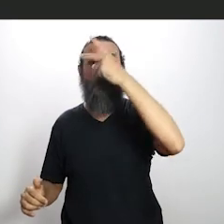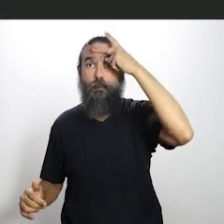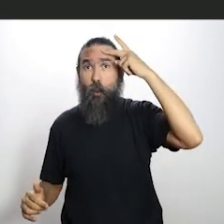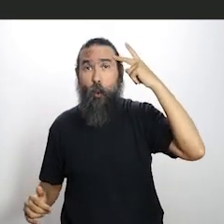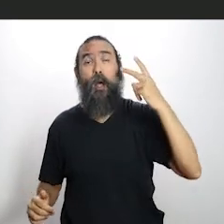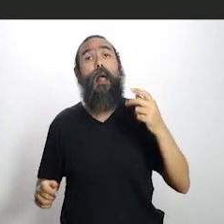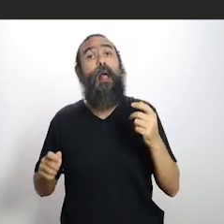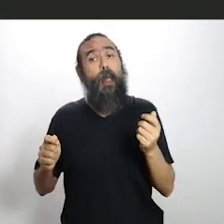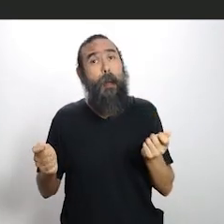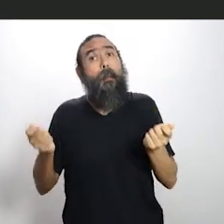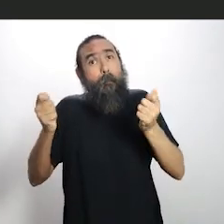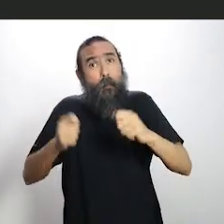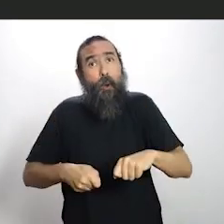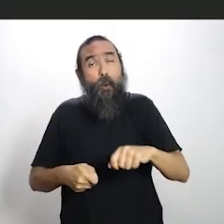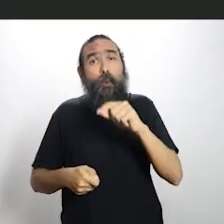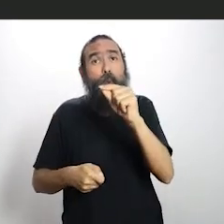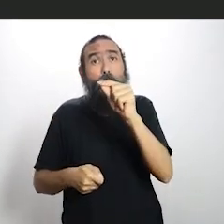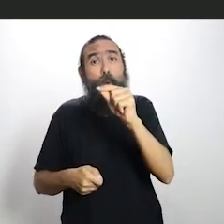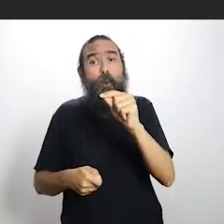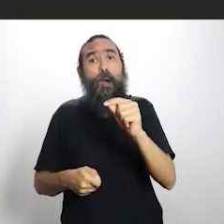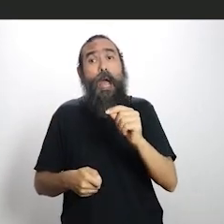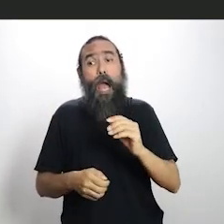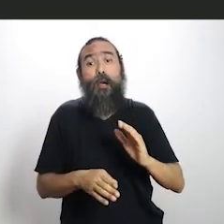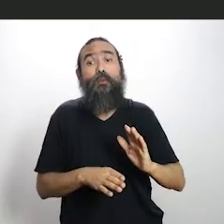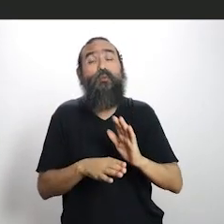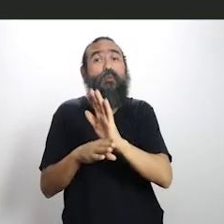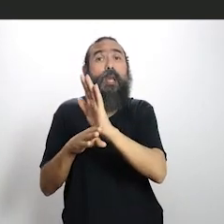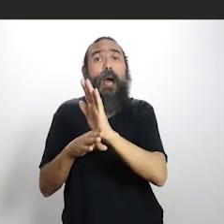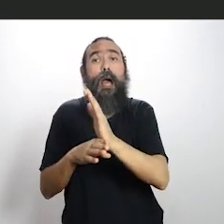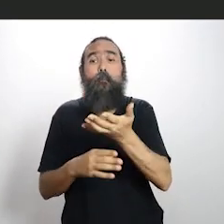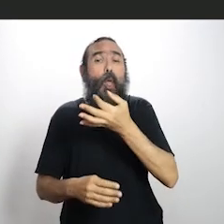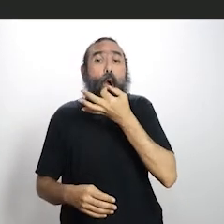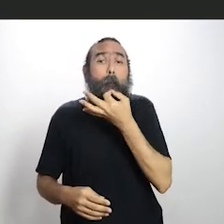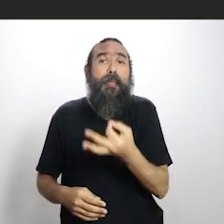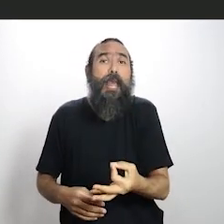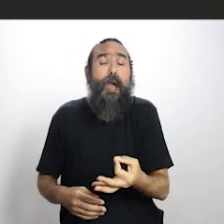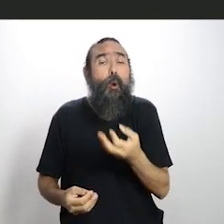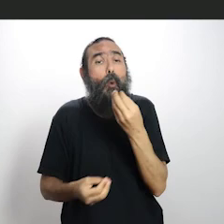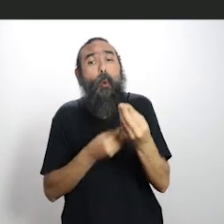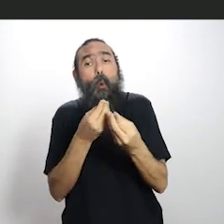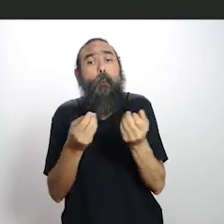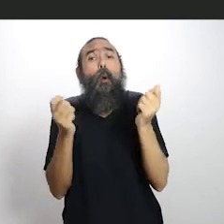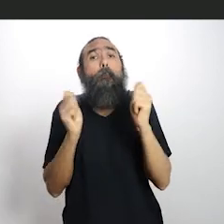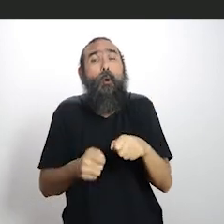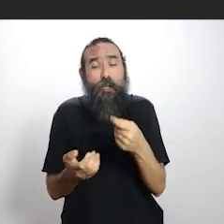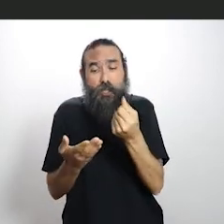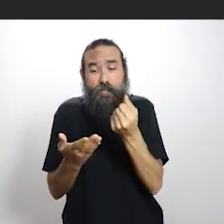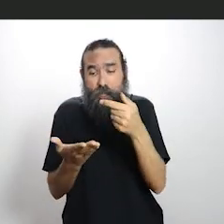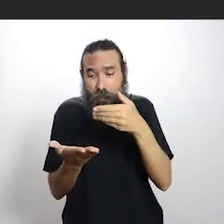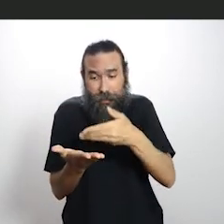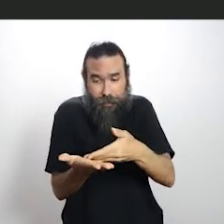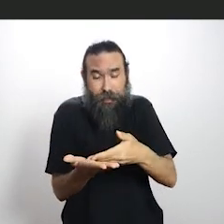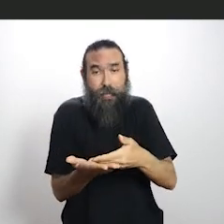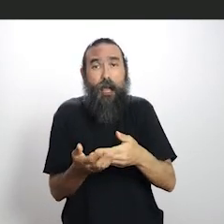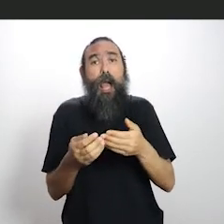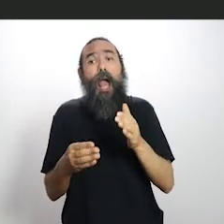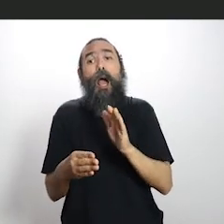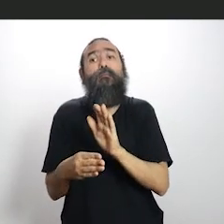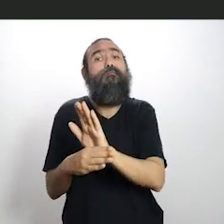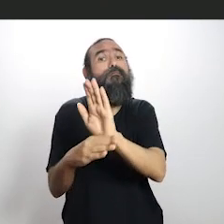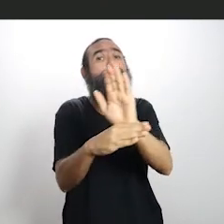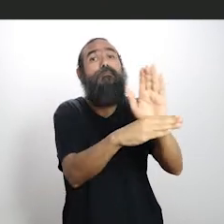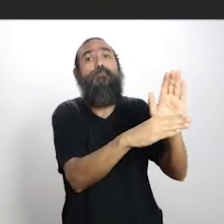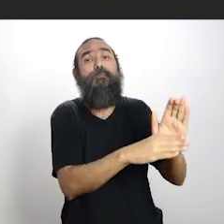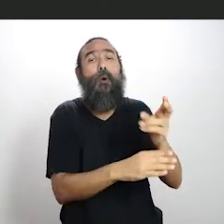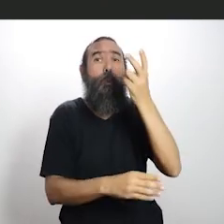conexão com a educação é algo que me preocupa muito quero muito a gente focar dentro do que for possível